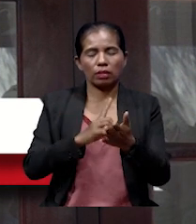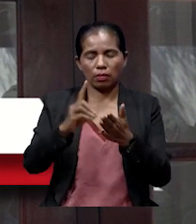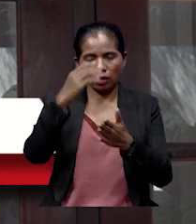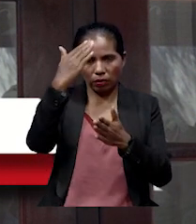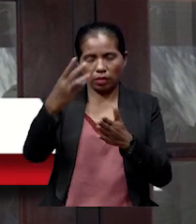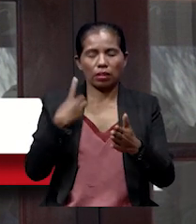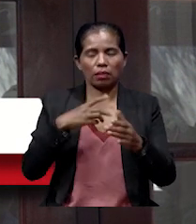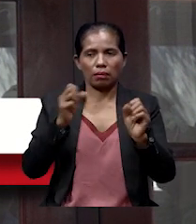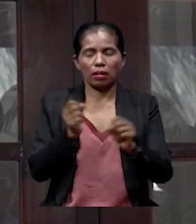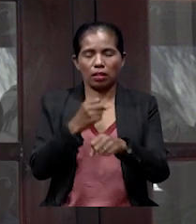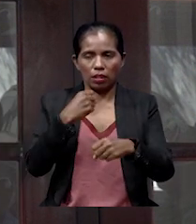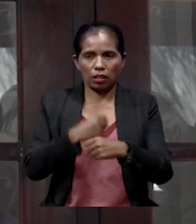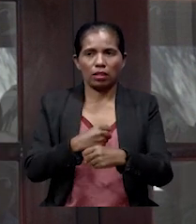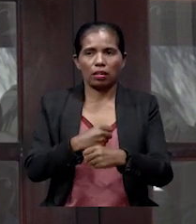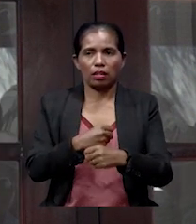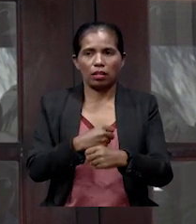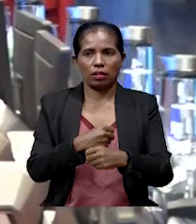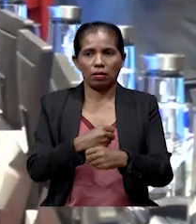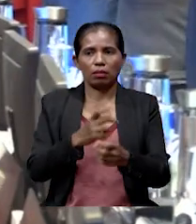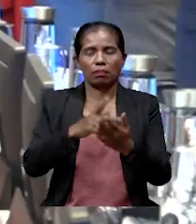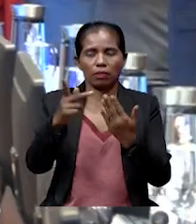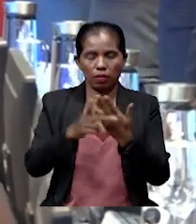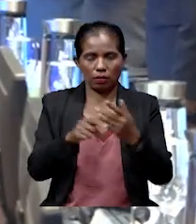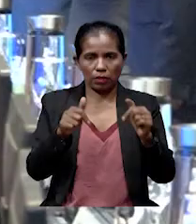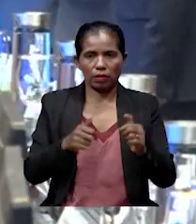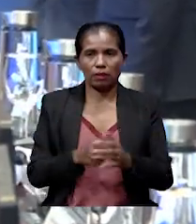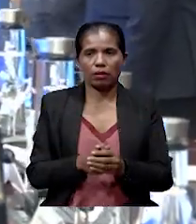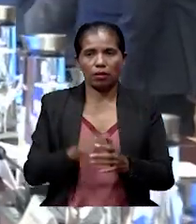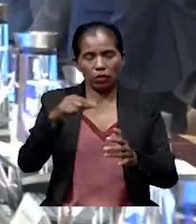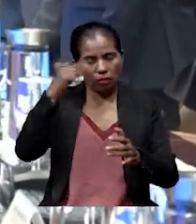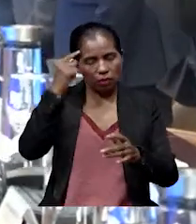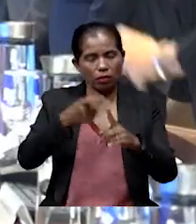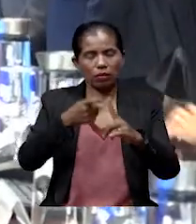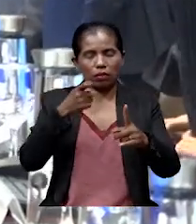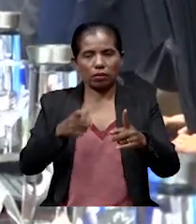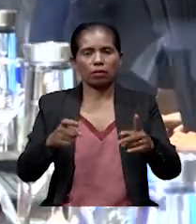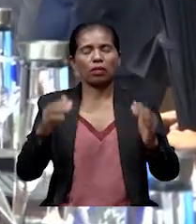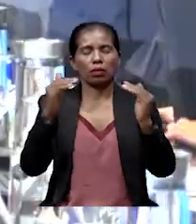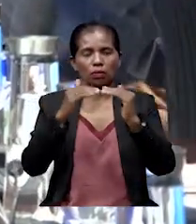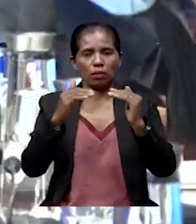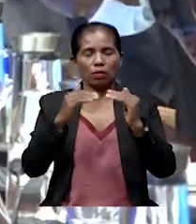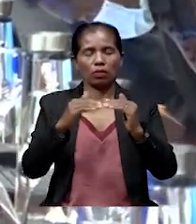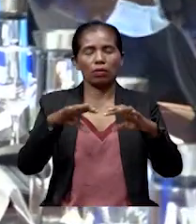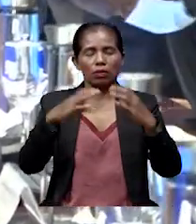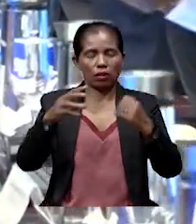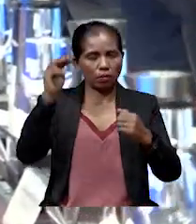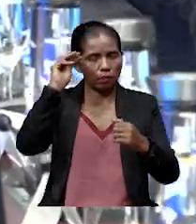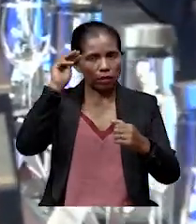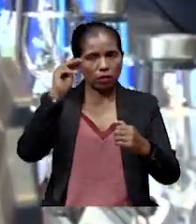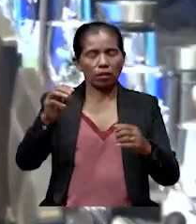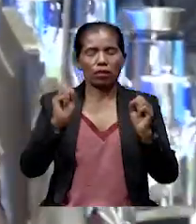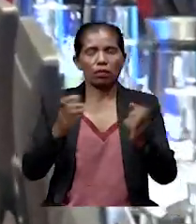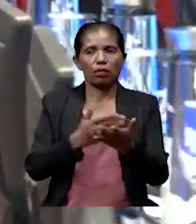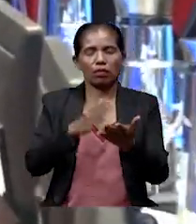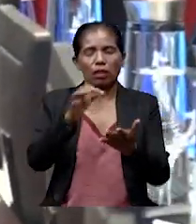lança, itania programa. Antes, né, governo lihusi reunião conselho ministro aprova alteração ba medida distribuição